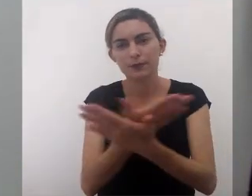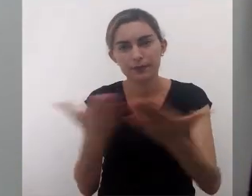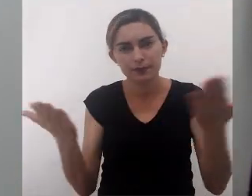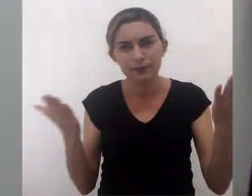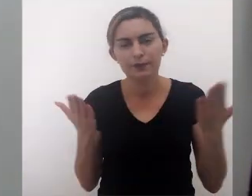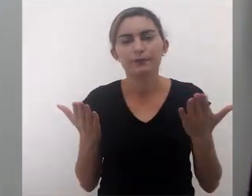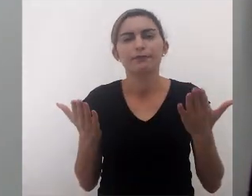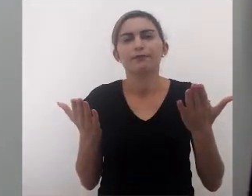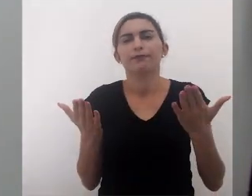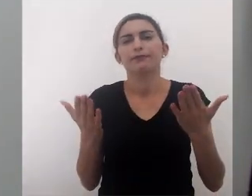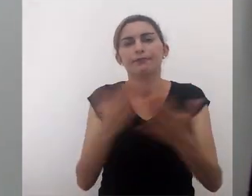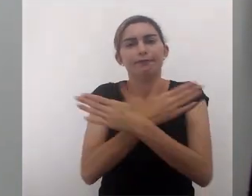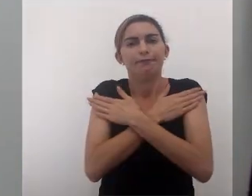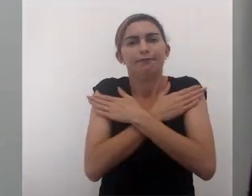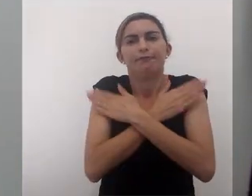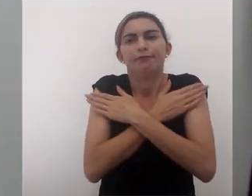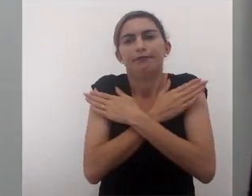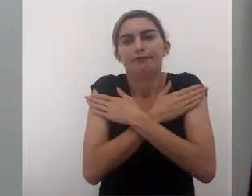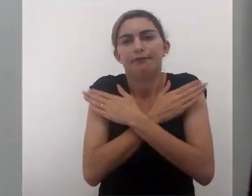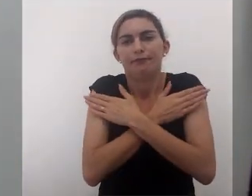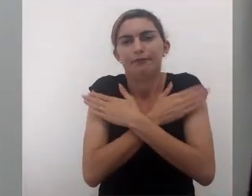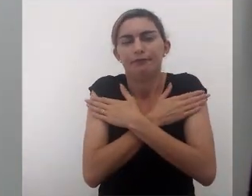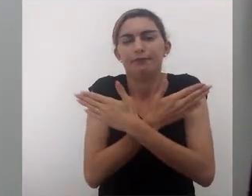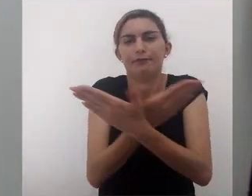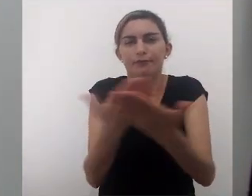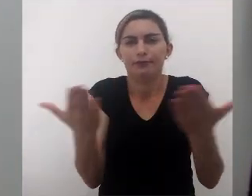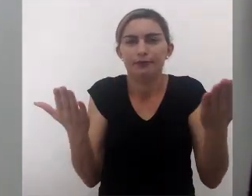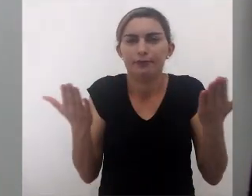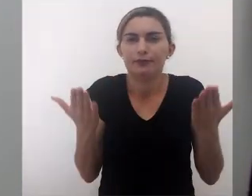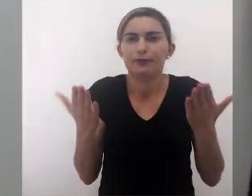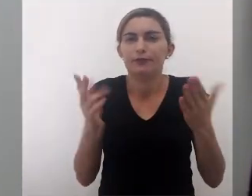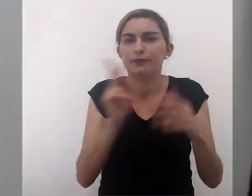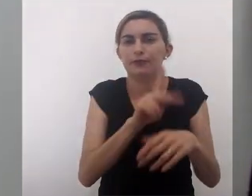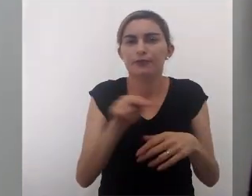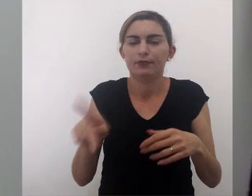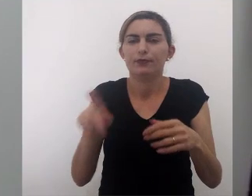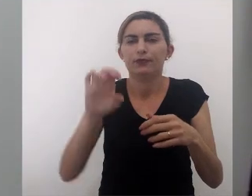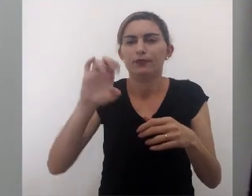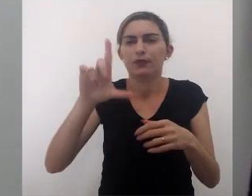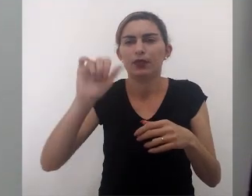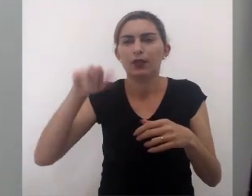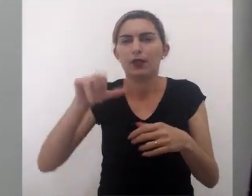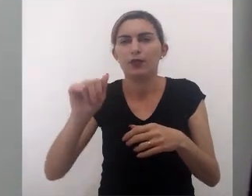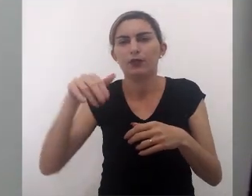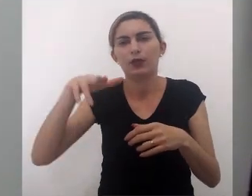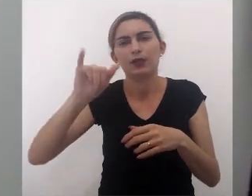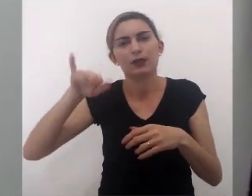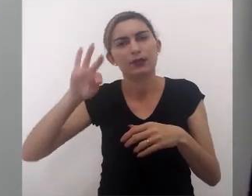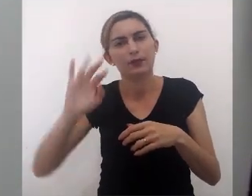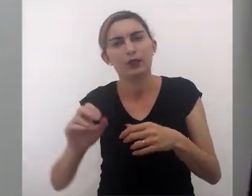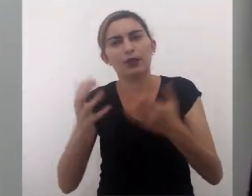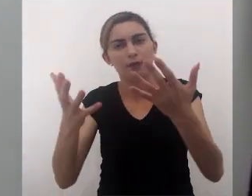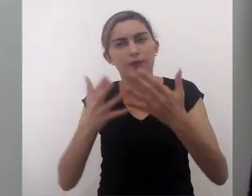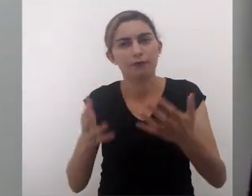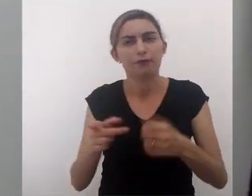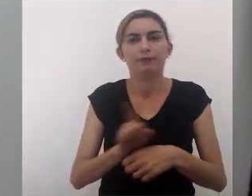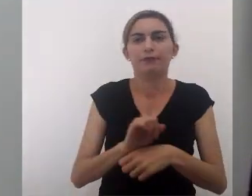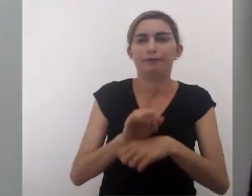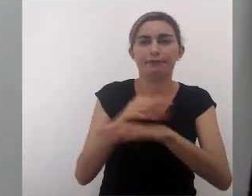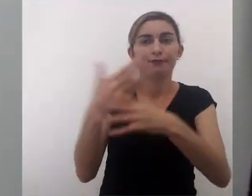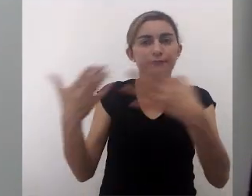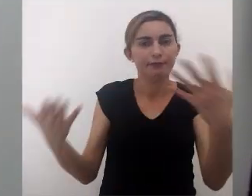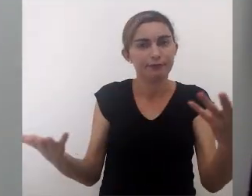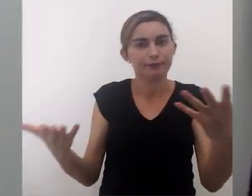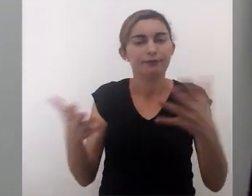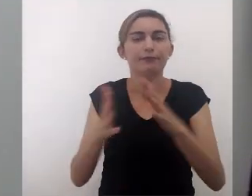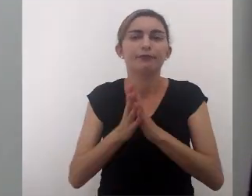eu me despeço e deixo um abraço fraterno, um abraço do professor Cláudio Nascimento, ou